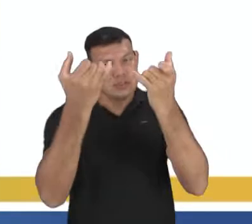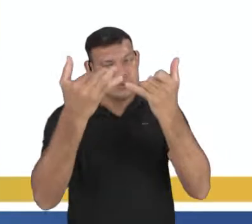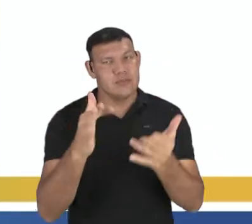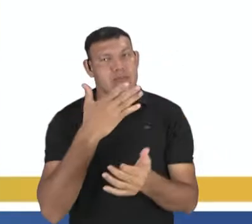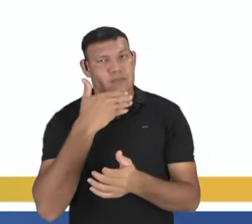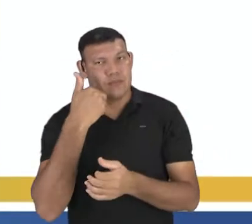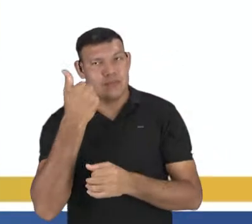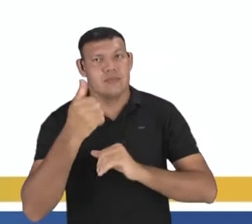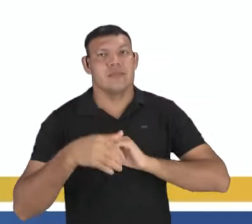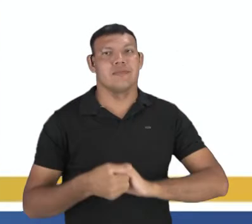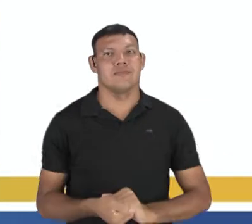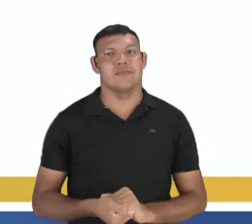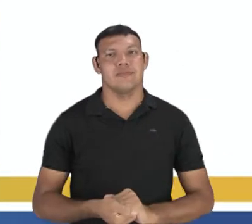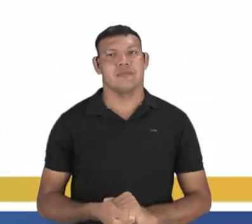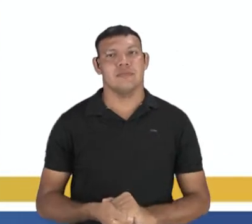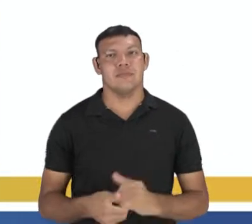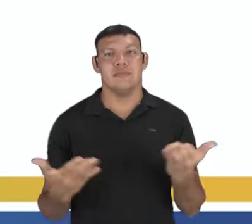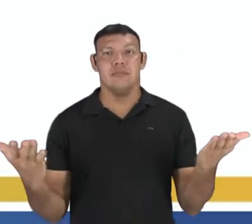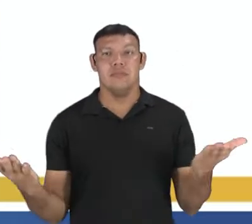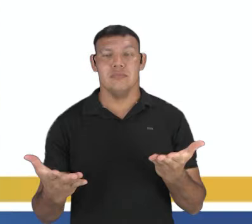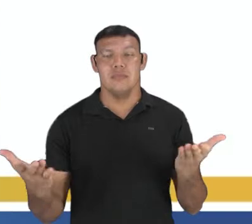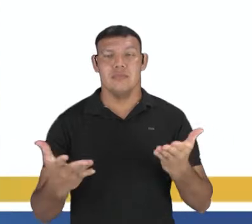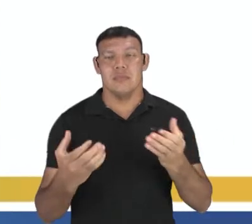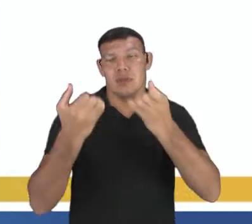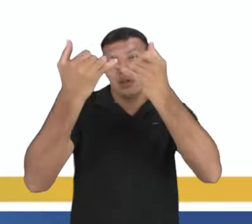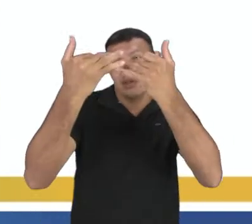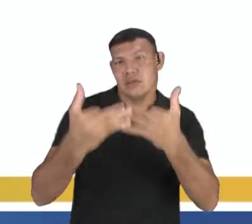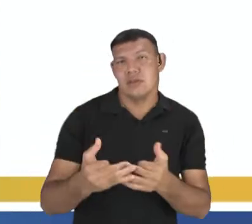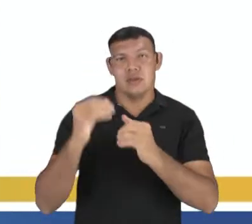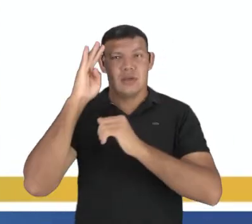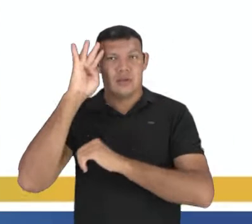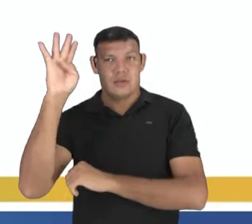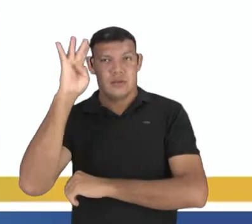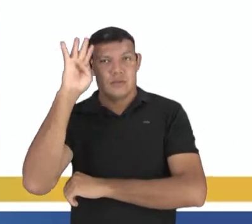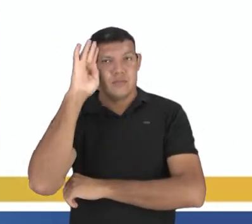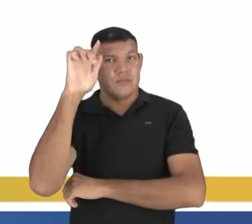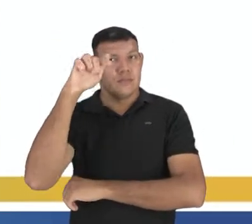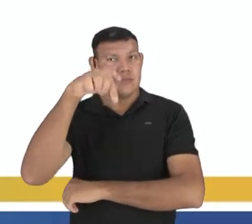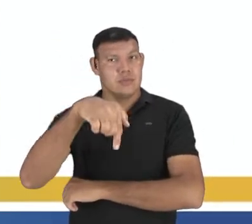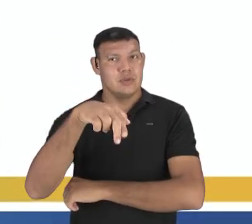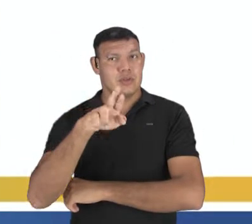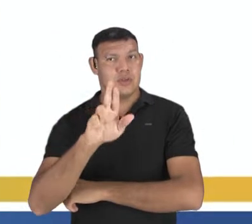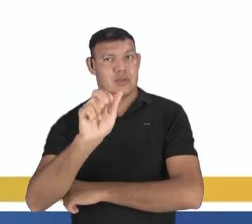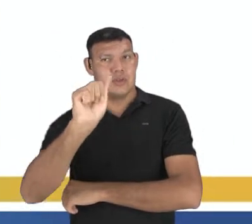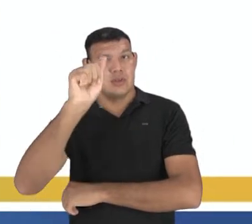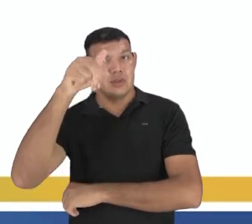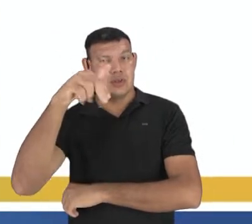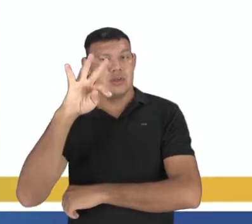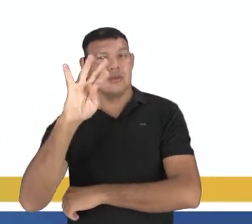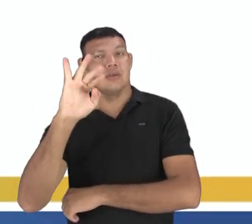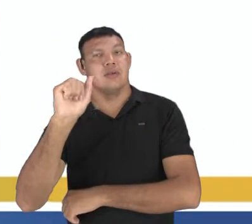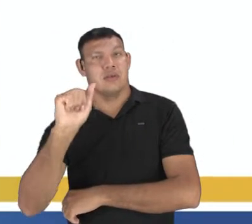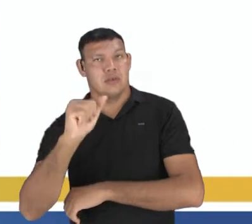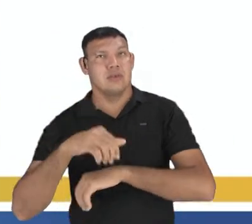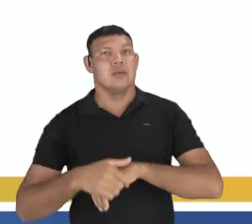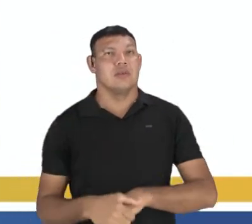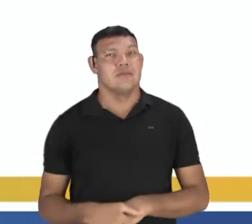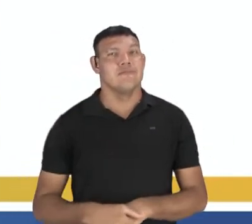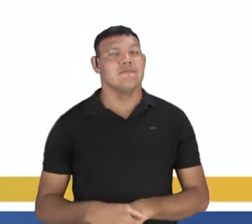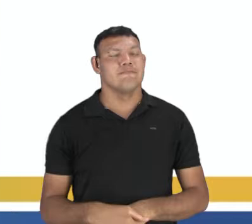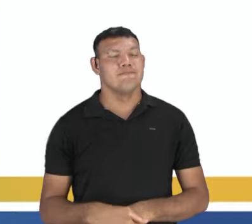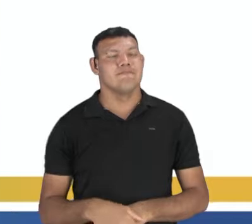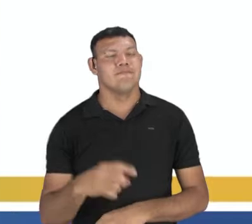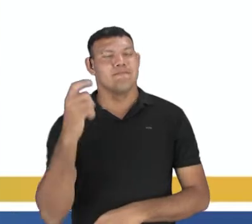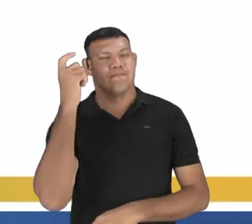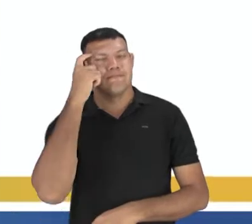aqui, vamos lá, falar sobre a teoria quântica. A teoria quântica, ela relativiza a nossa forma tradicional